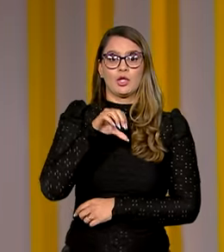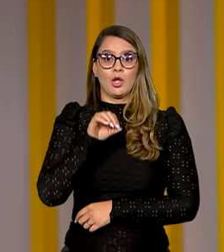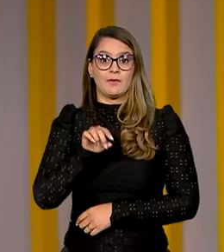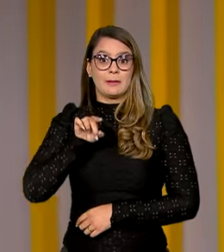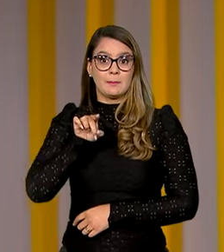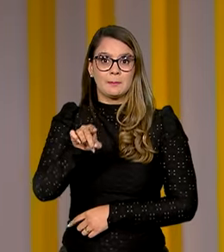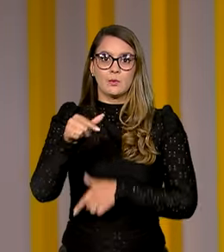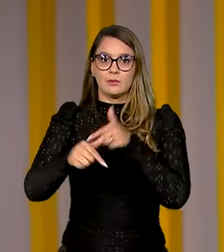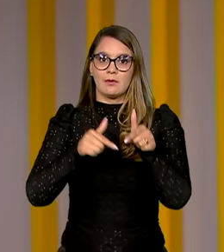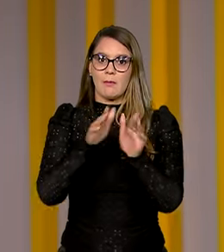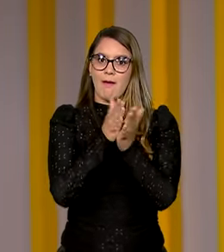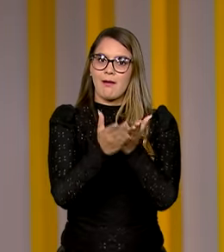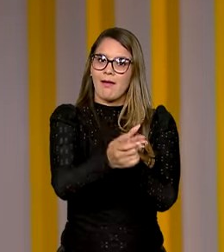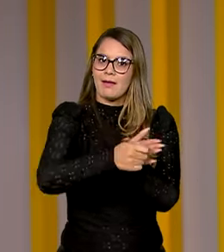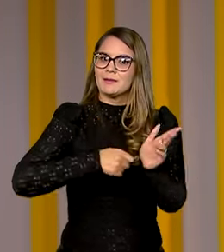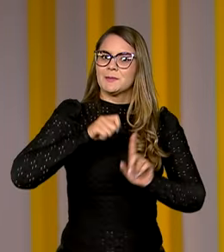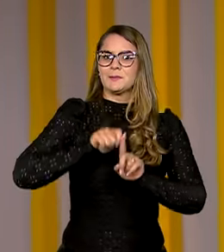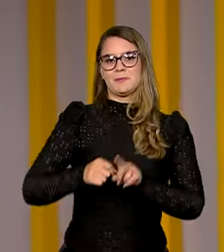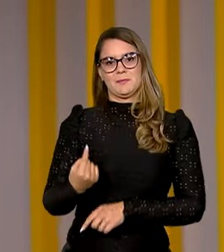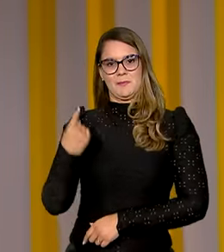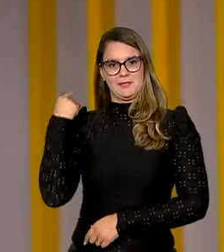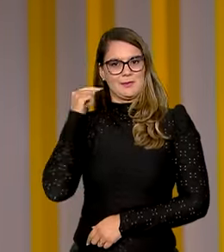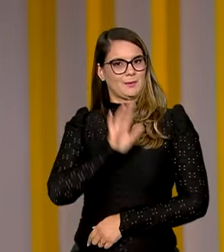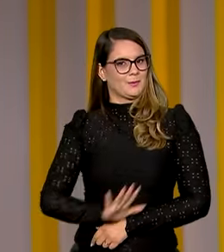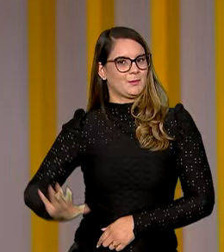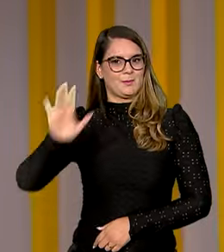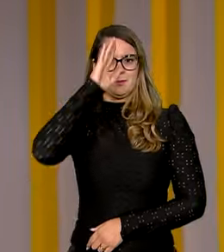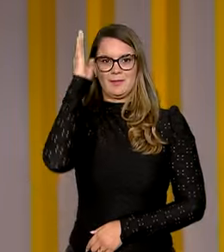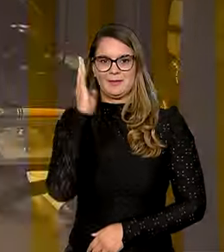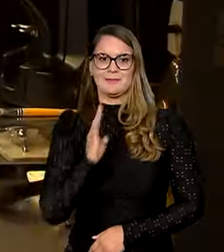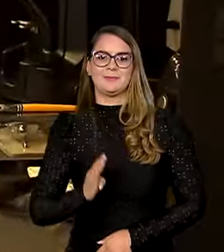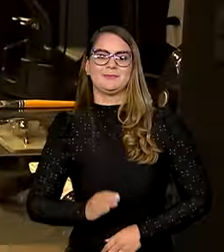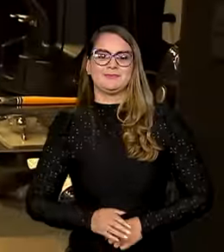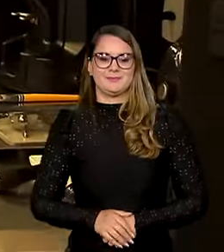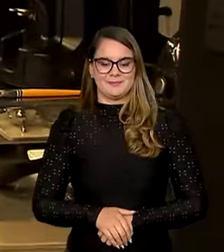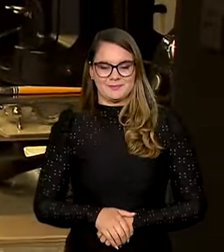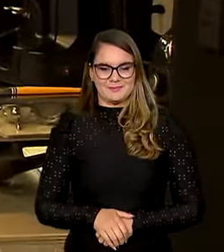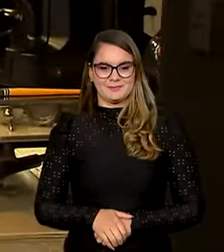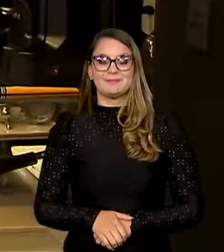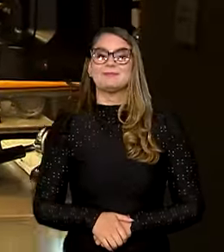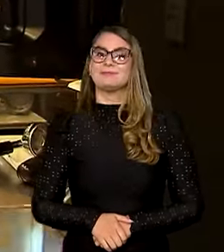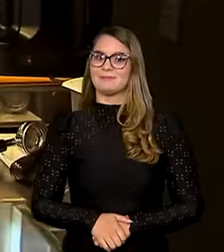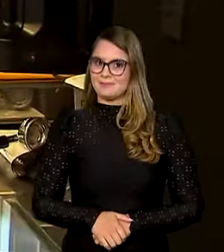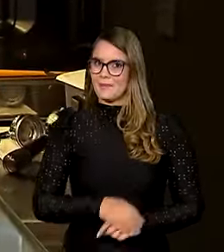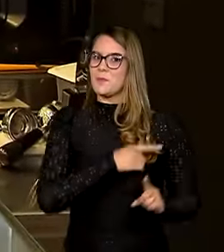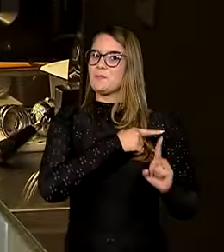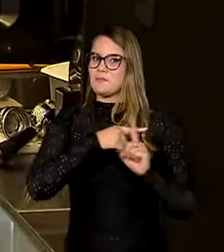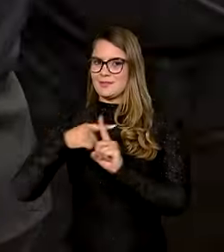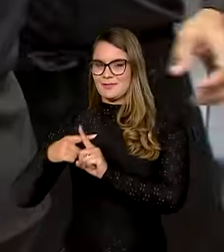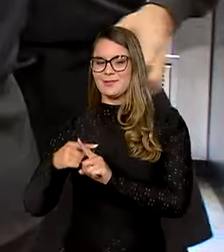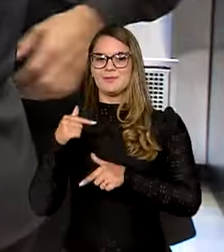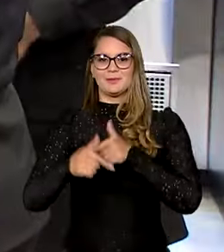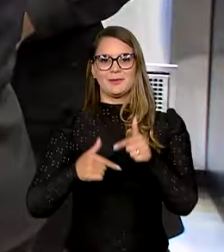empregos com carteira assinada no mês passado em todo o país o saldo positivo no